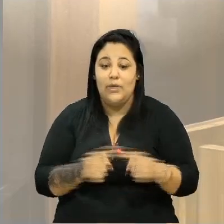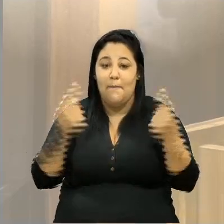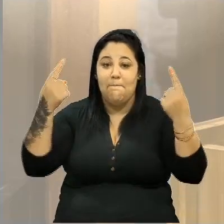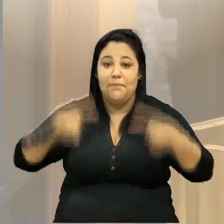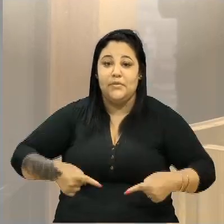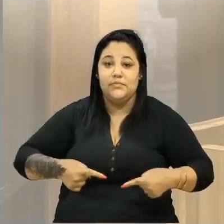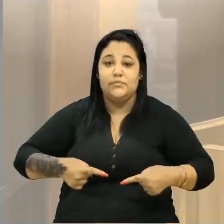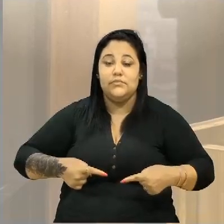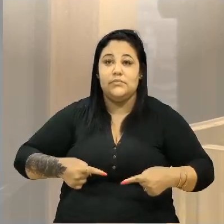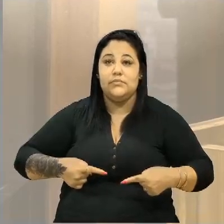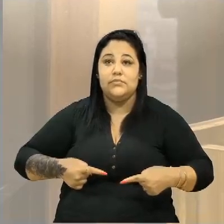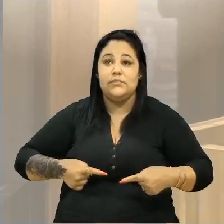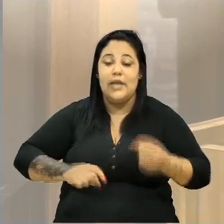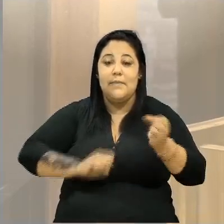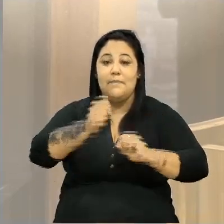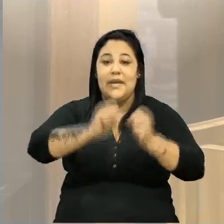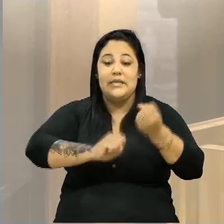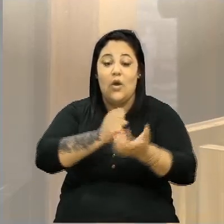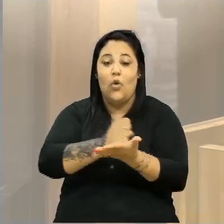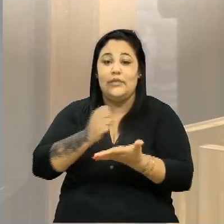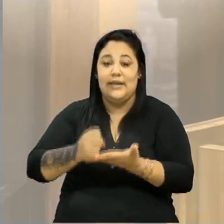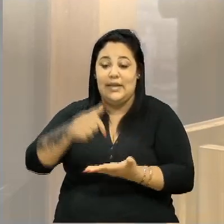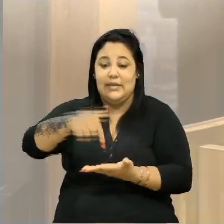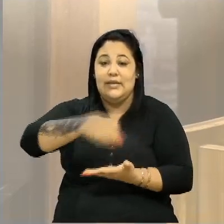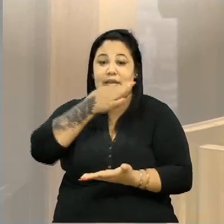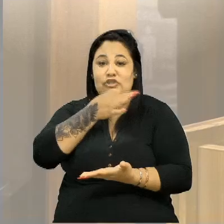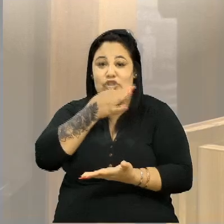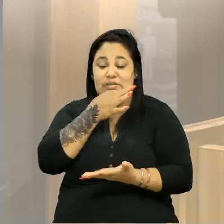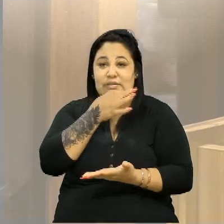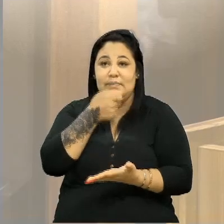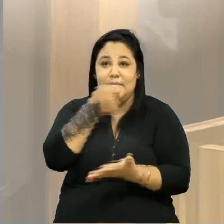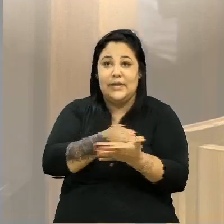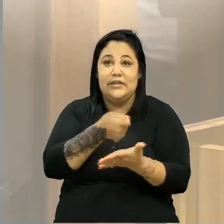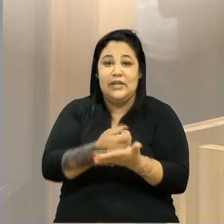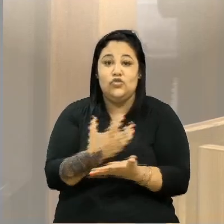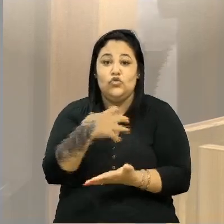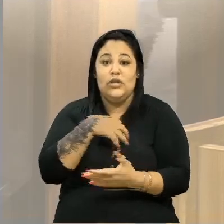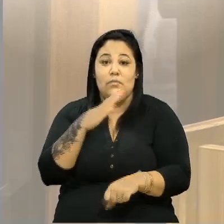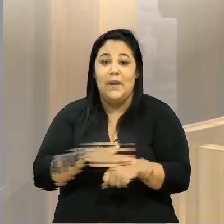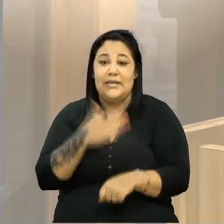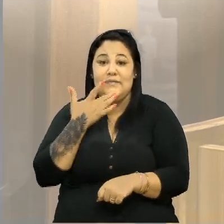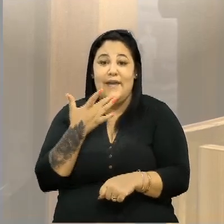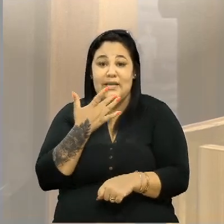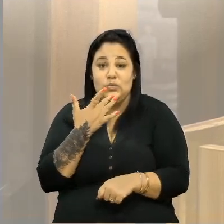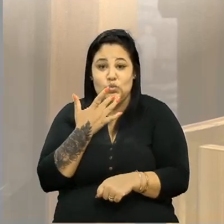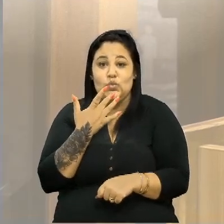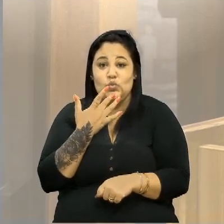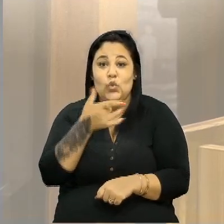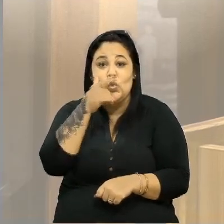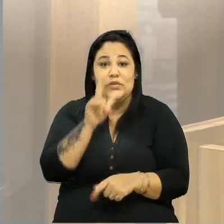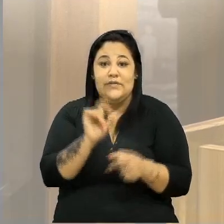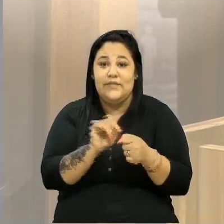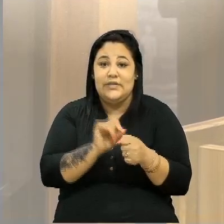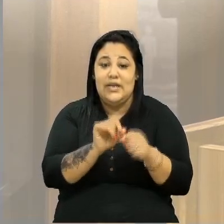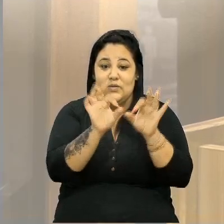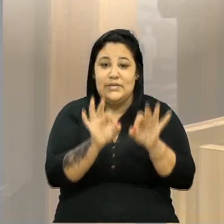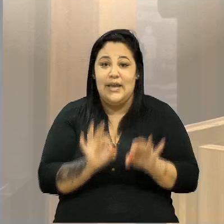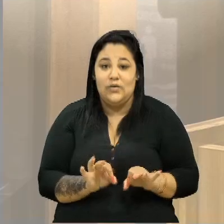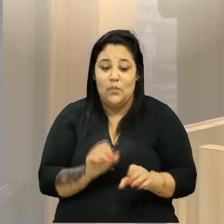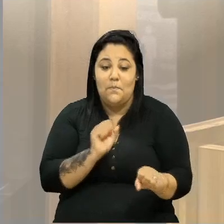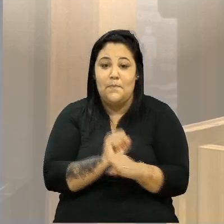licitantes e empresas contratadas em Caxias para tentar, de forma mais fácil, acertar essa parte quando está parada uma